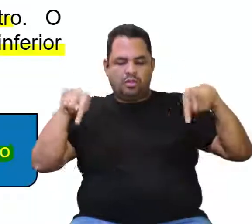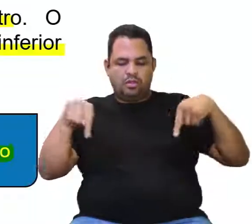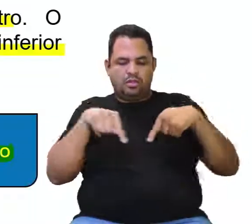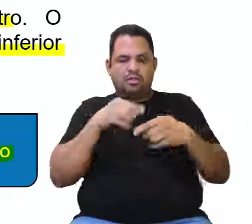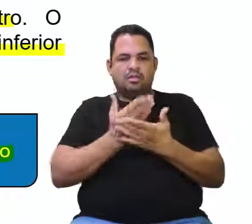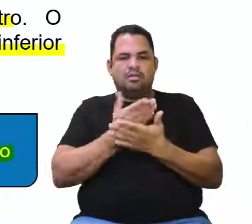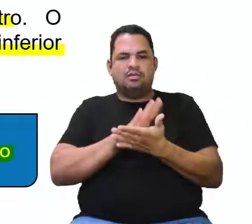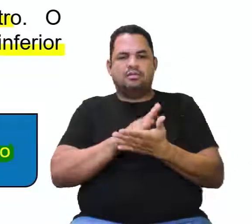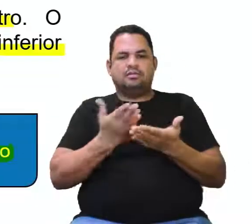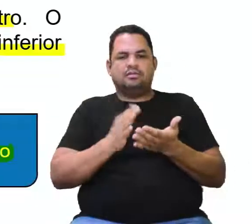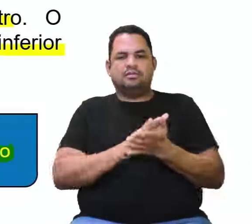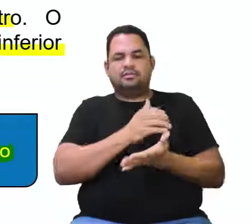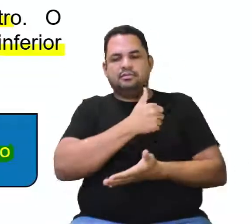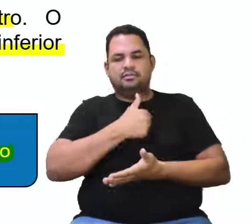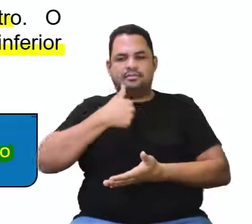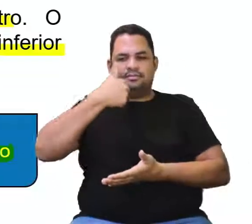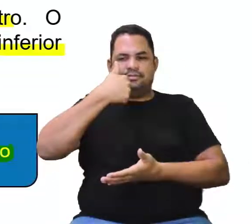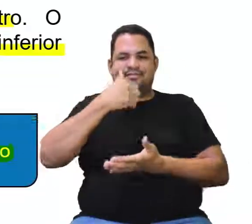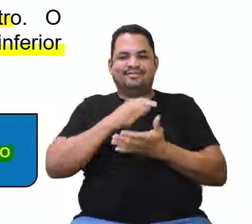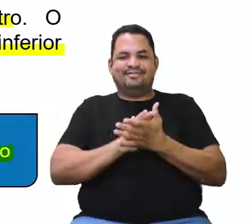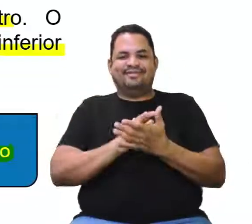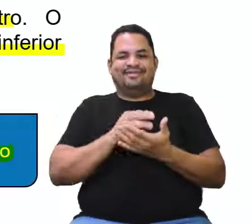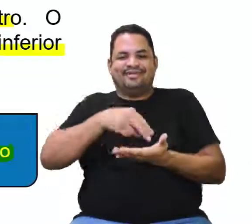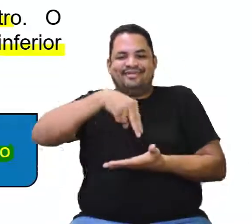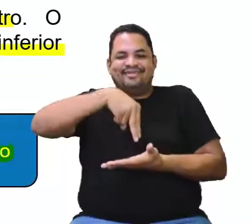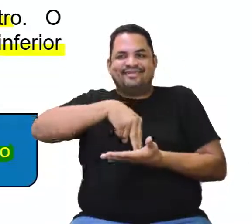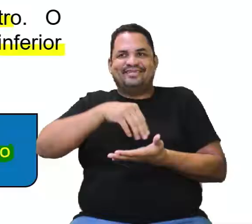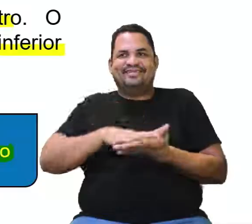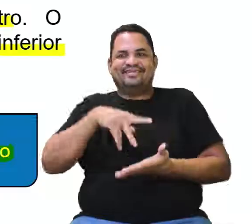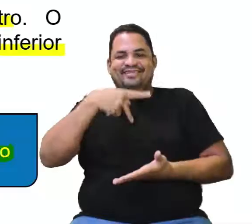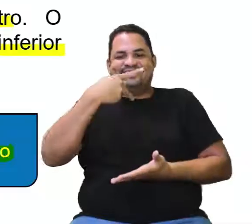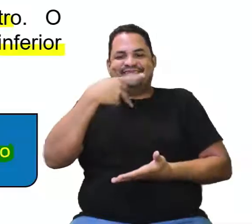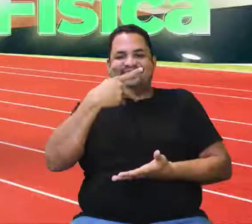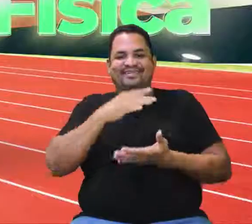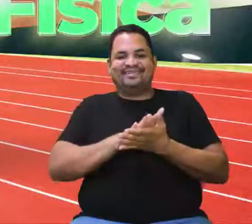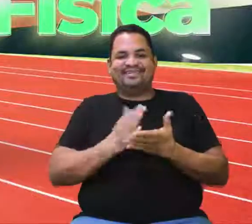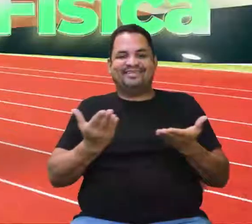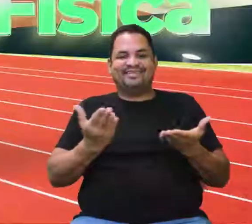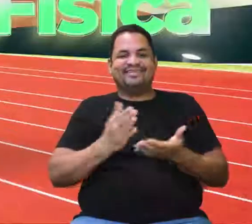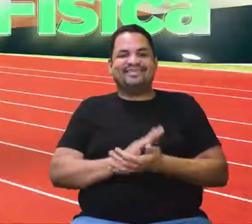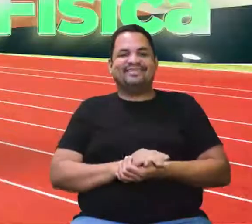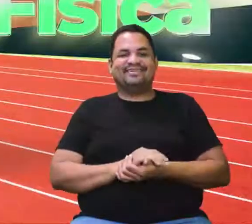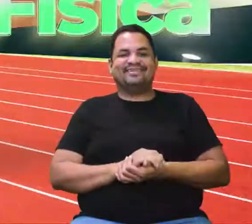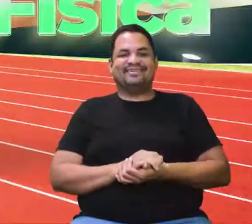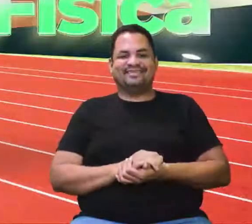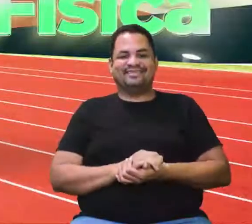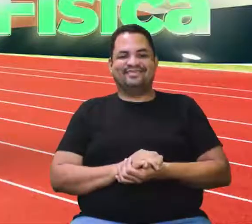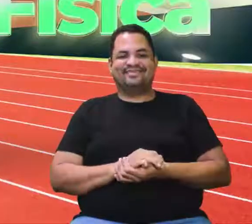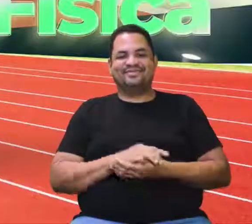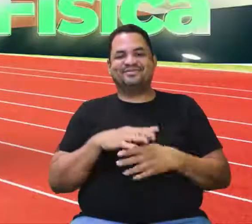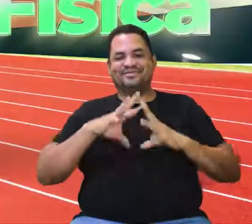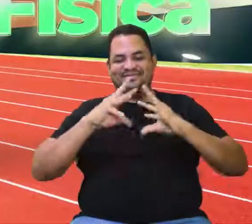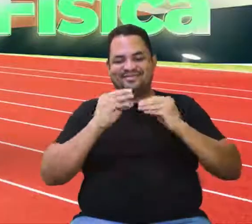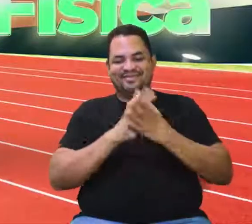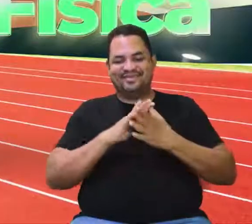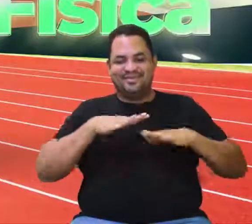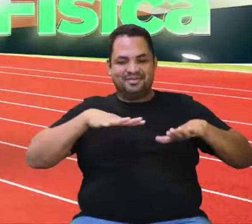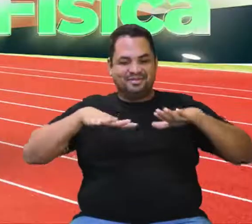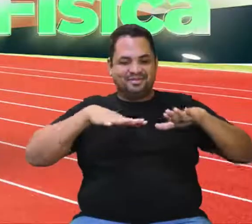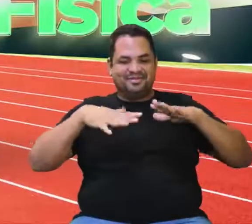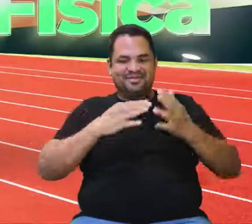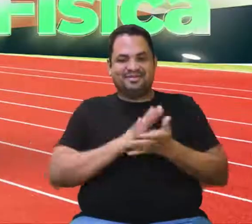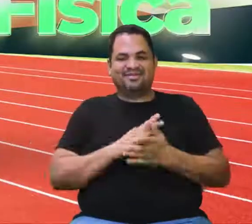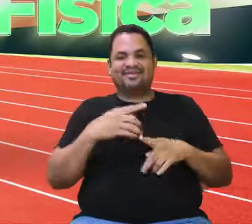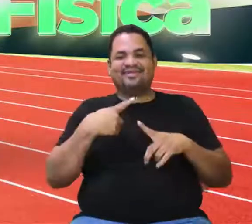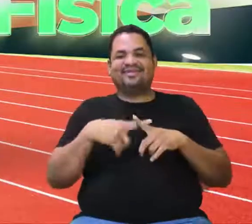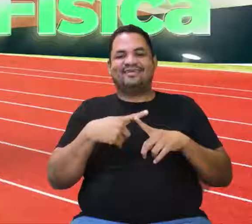nosso intérprete, eles melhoraram até a postura quando você falou, quando nós mencionamos aqui sobre condicionamento. Todo mundo se mexeu, se arrumou. É